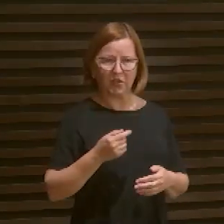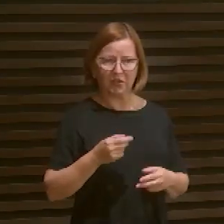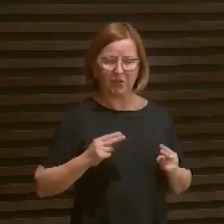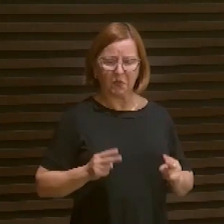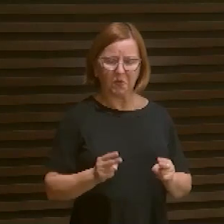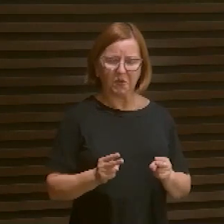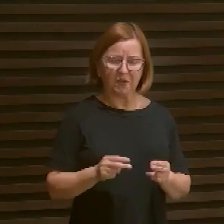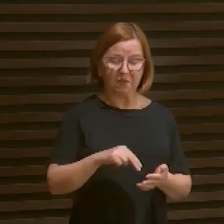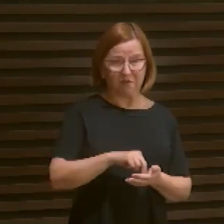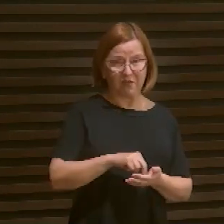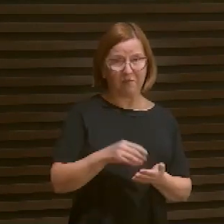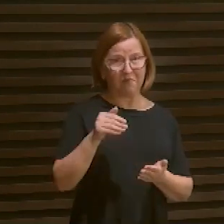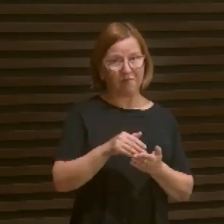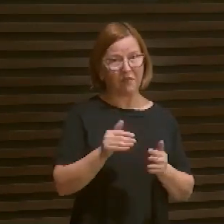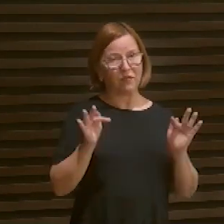fim?